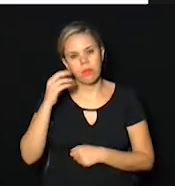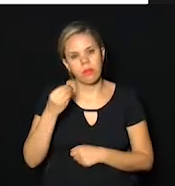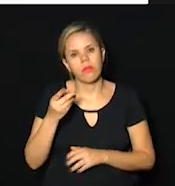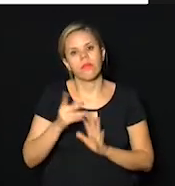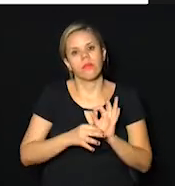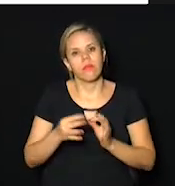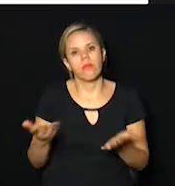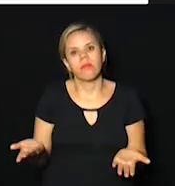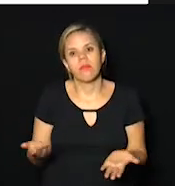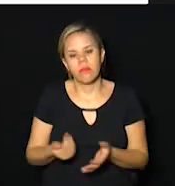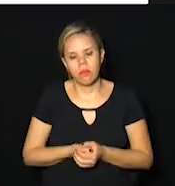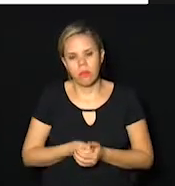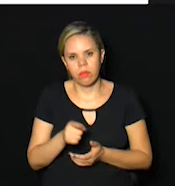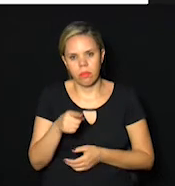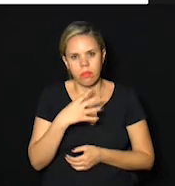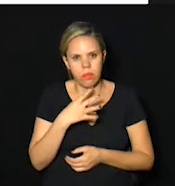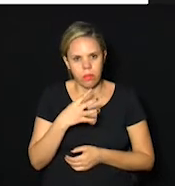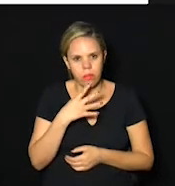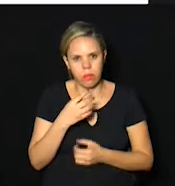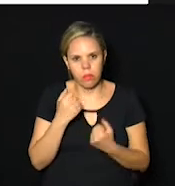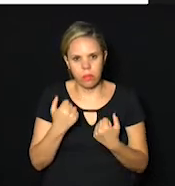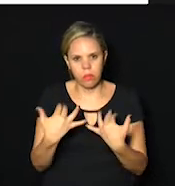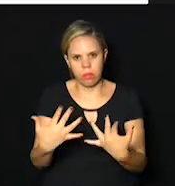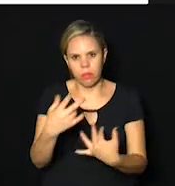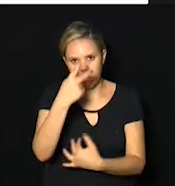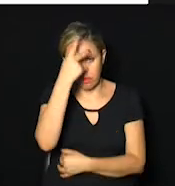Planejado? Você conhece seus públicos?